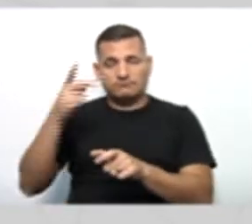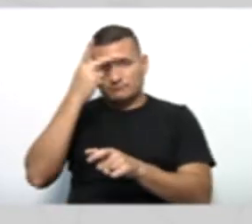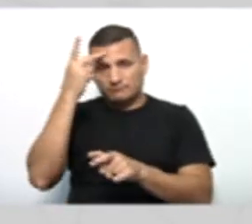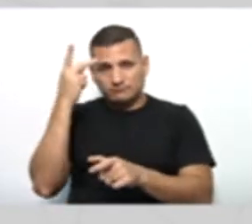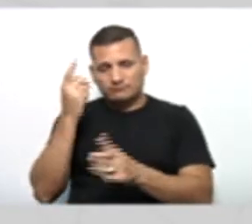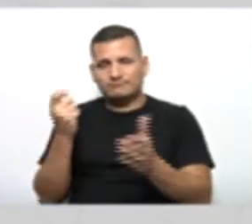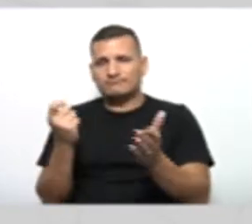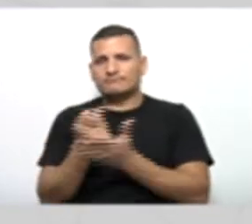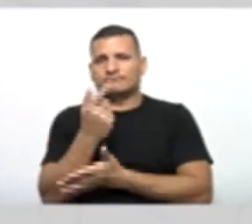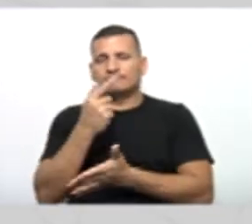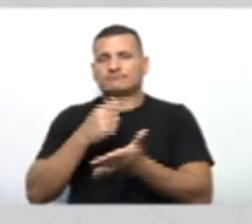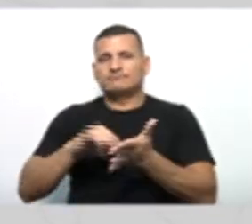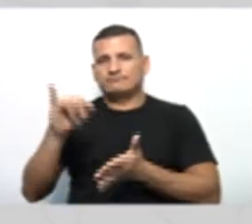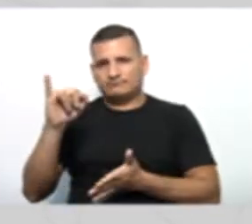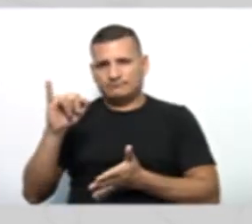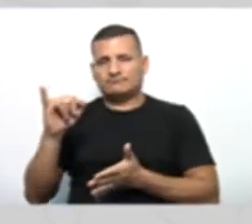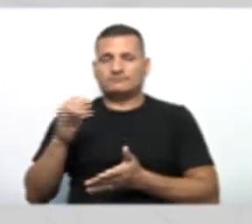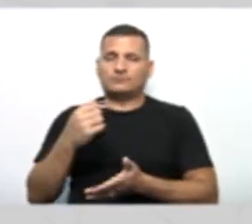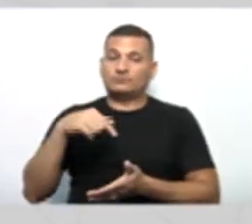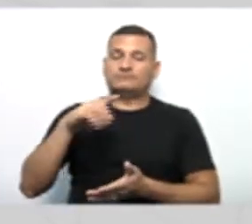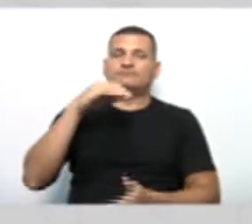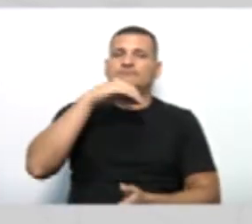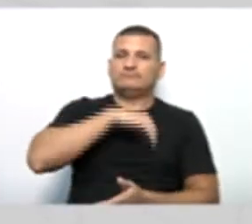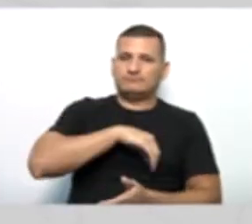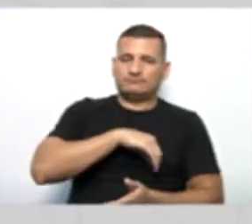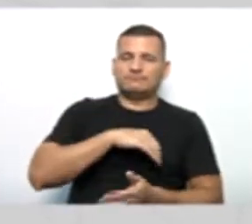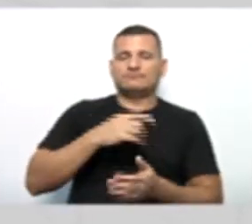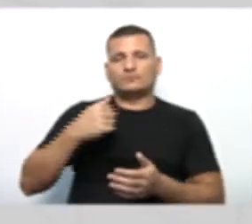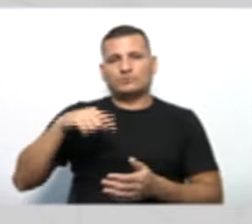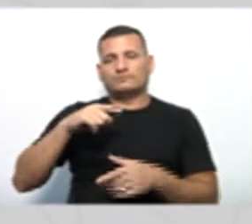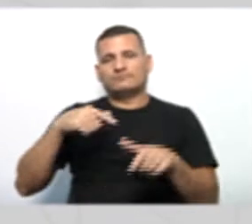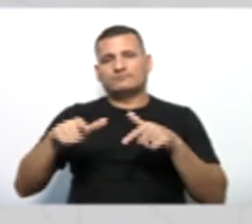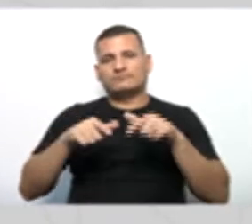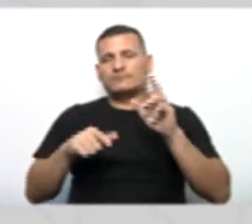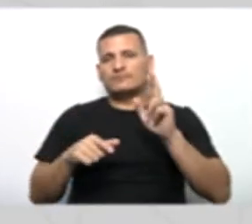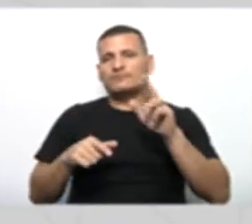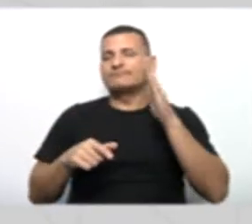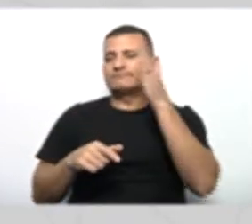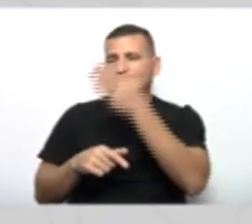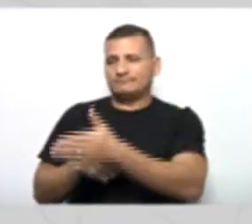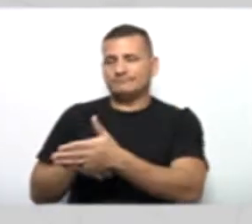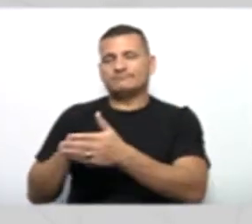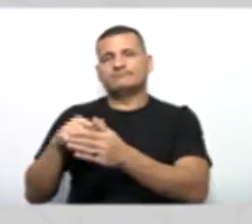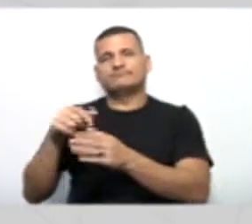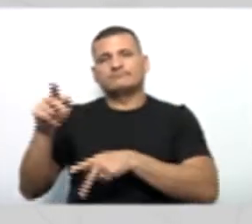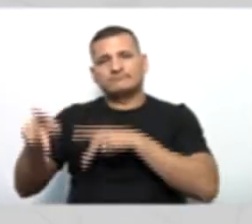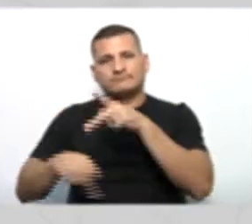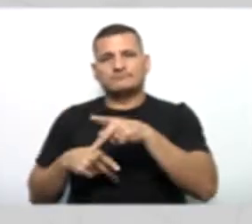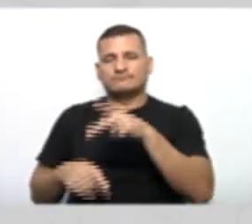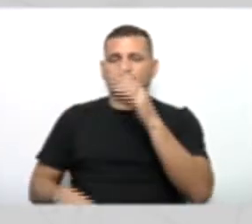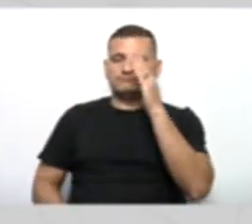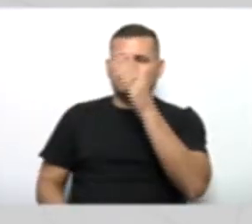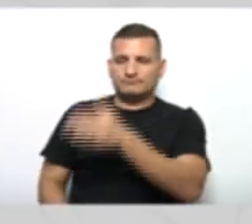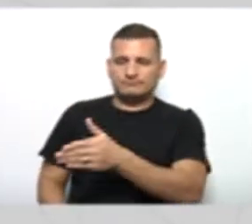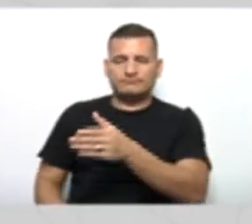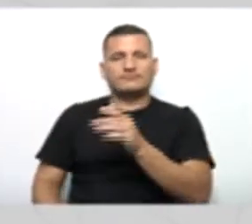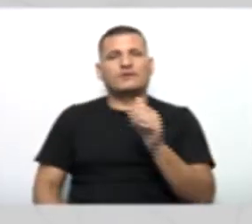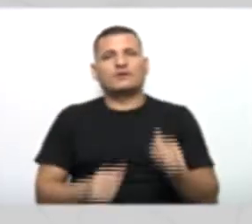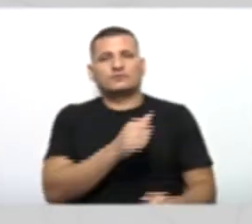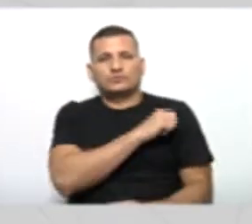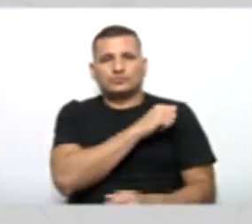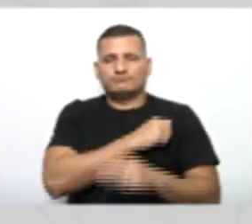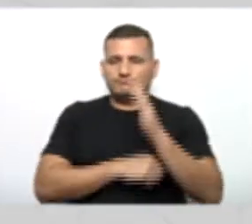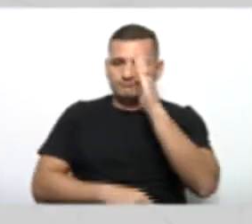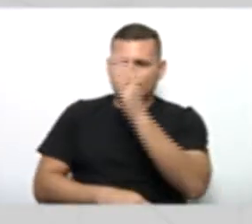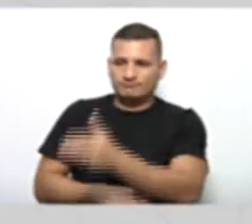que pagam os nossos salários então nós trabalhamos para alguém trabalhamos para a população trabalhamos para os alunos